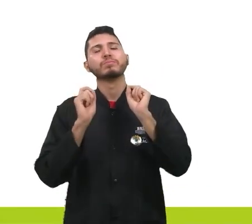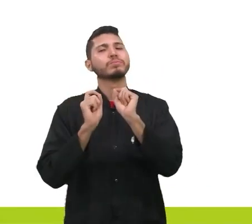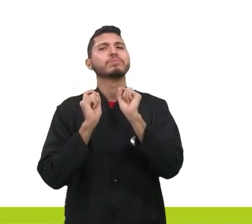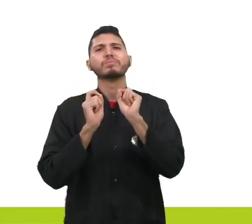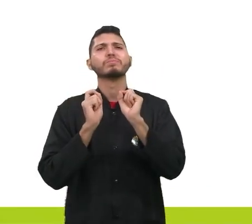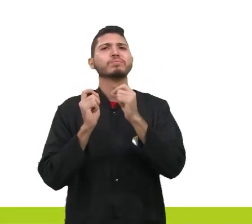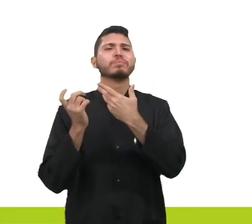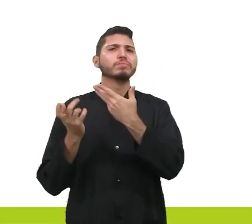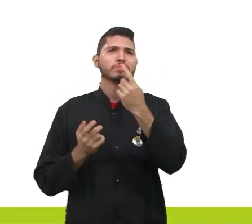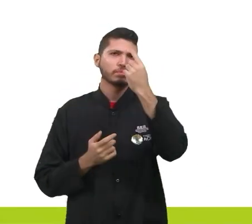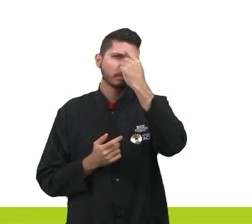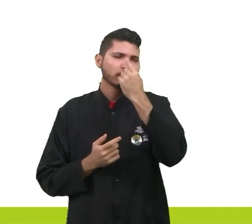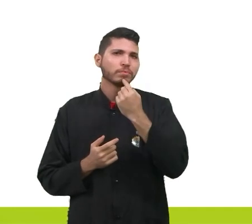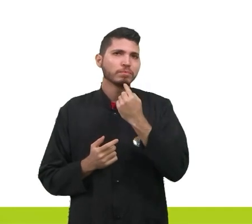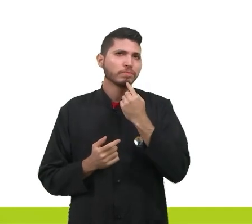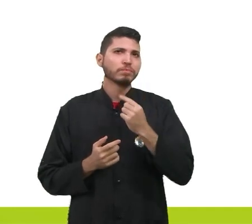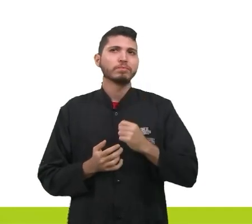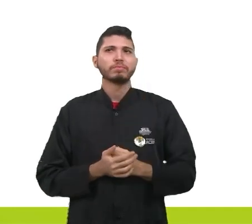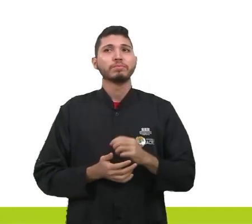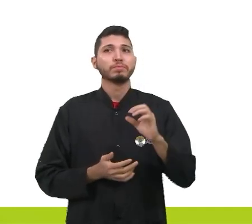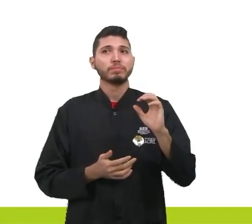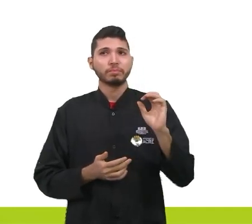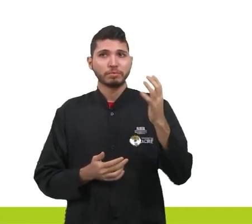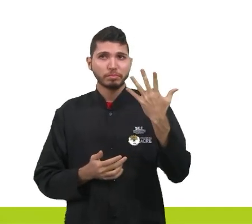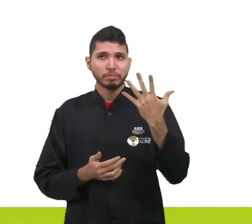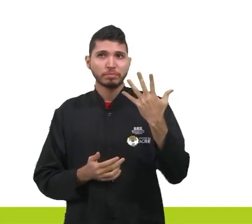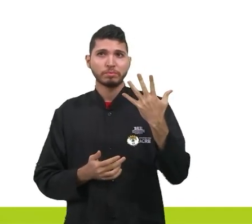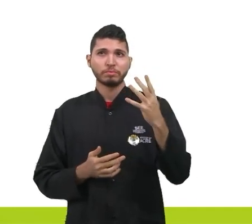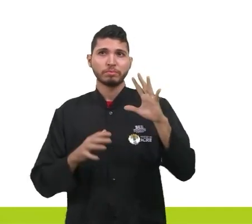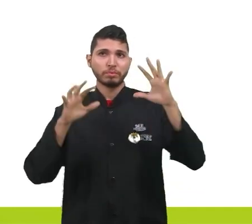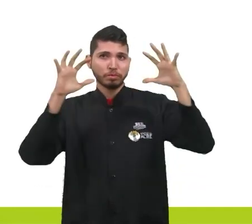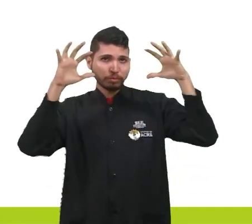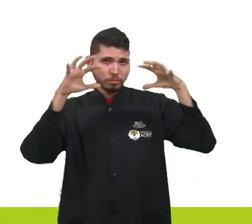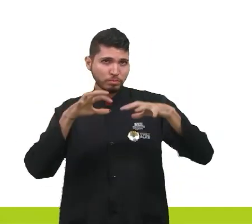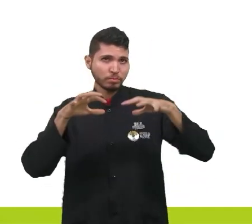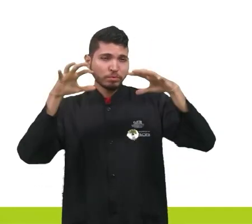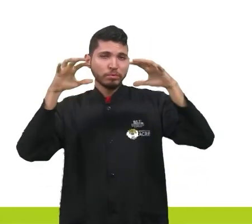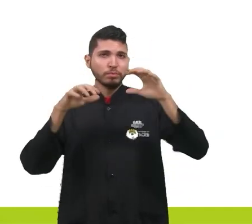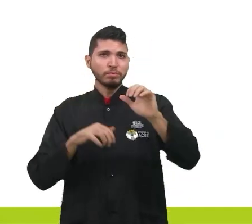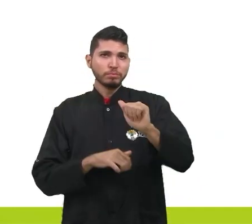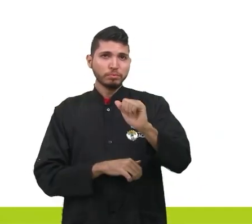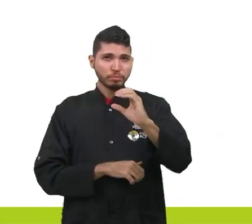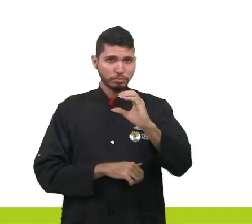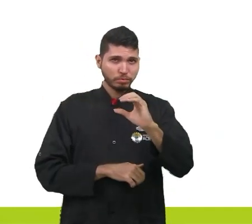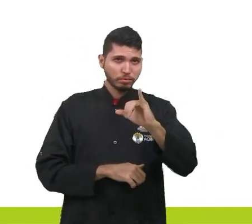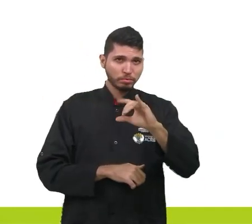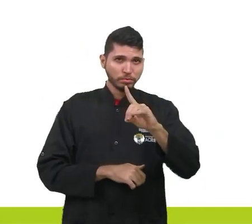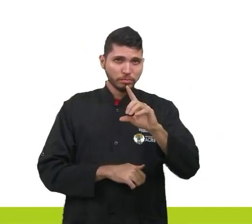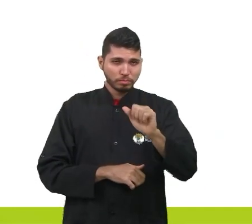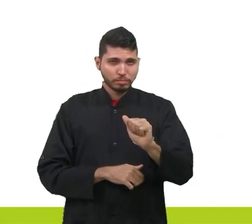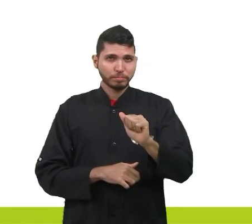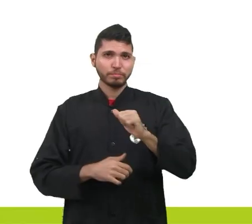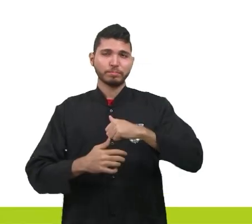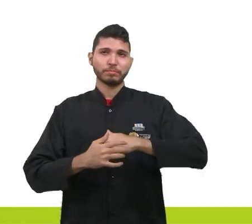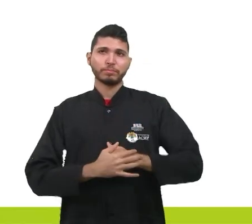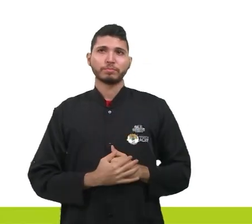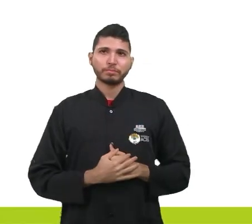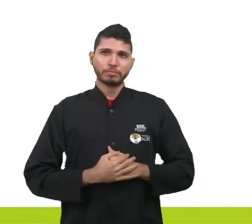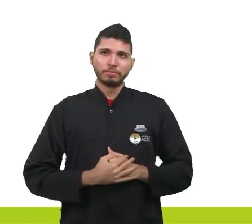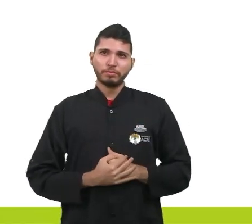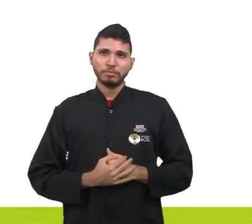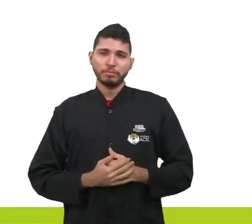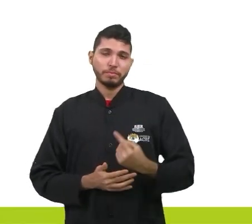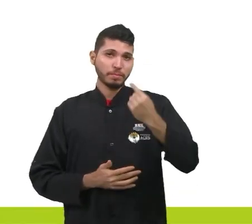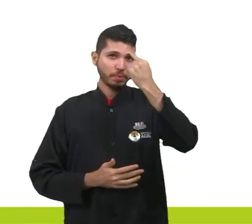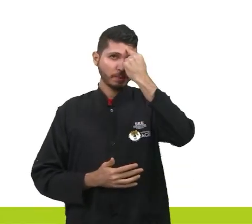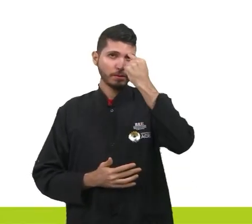figura. Aqui fala da ocorrência do que nós chamamos de chuva ácida. E olha que interessante, a